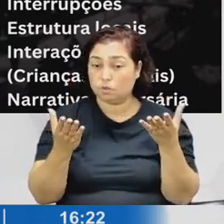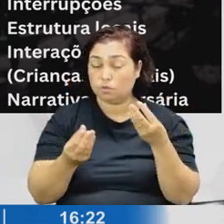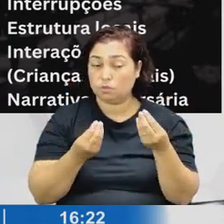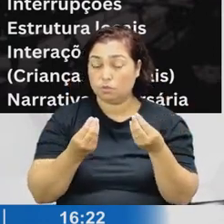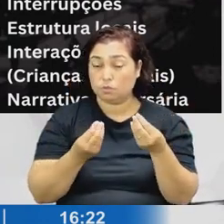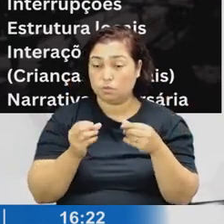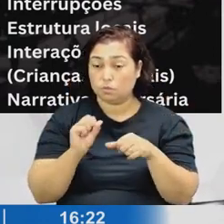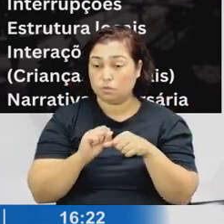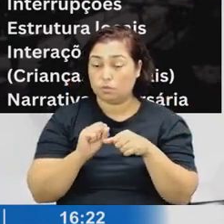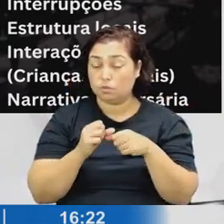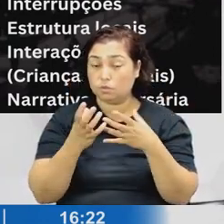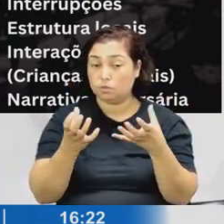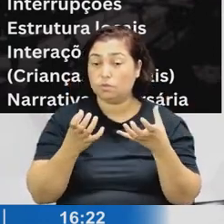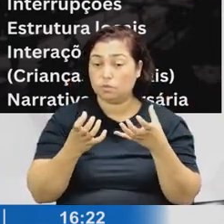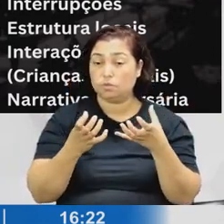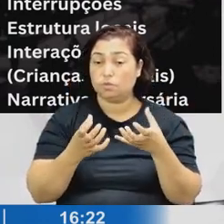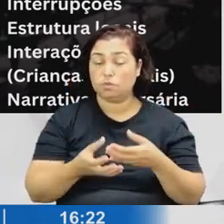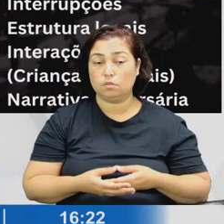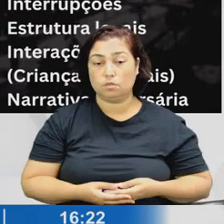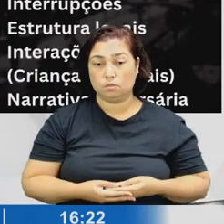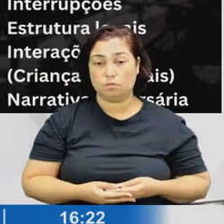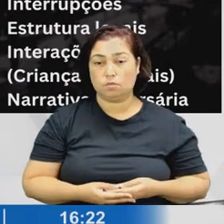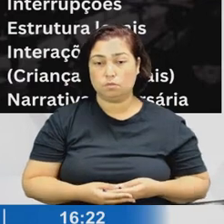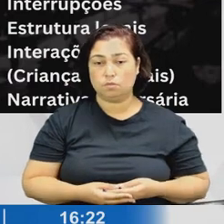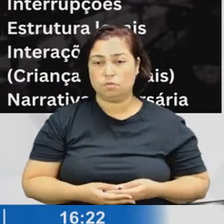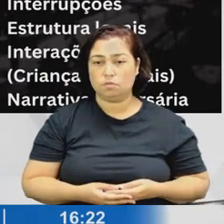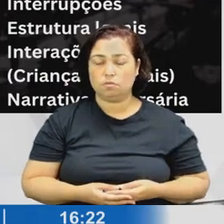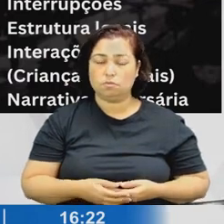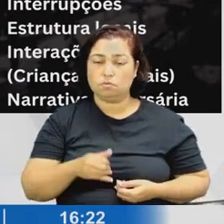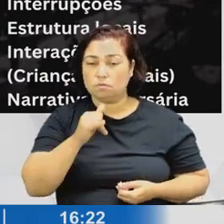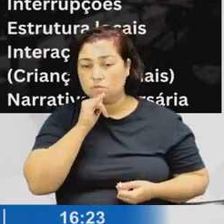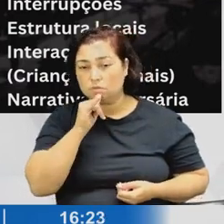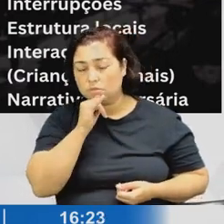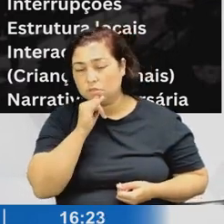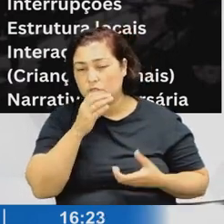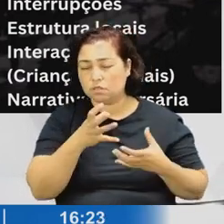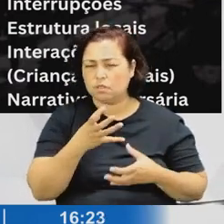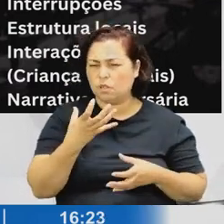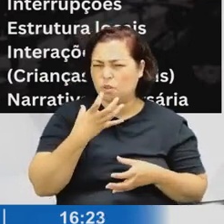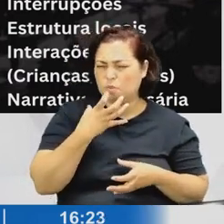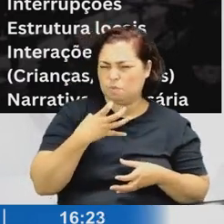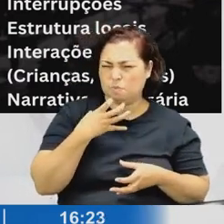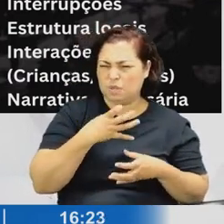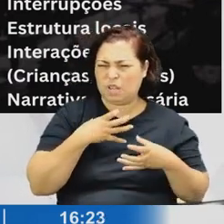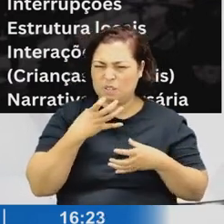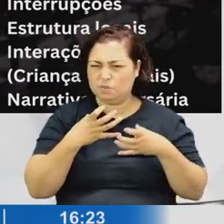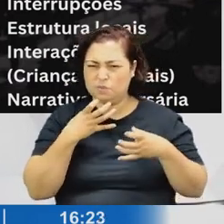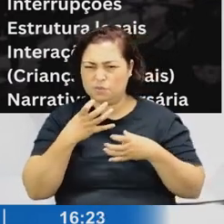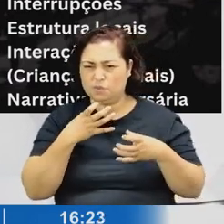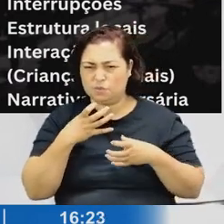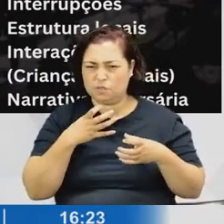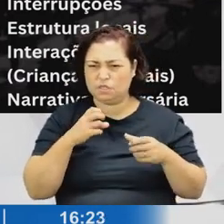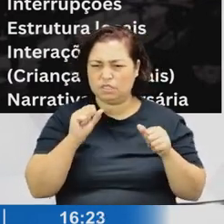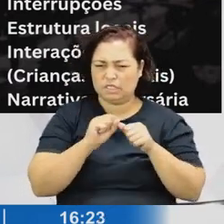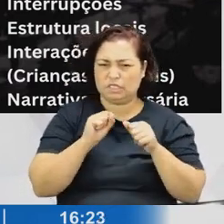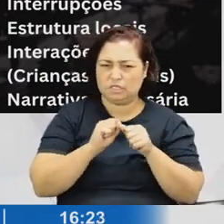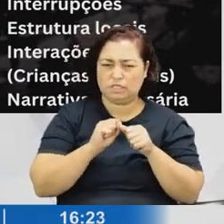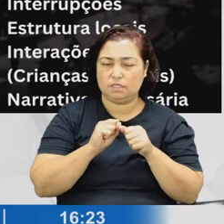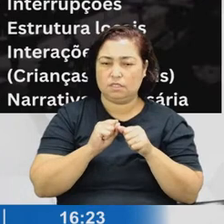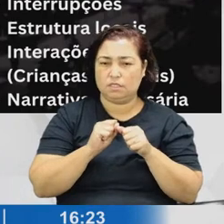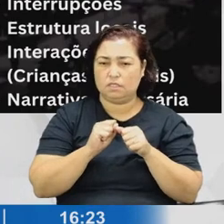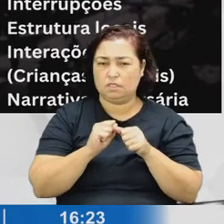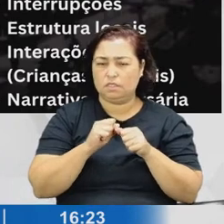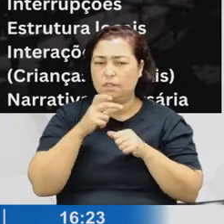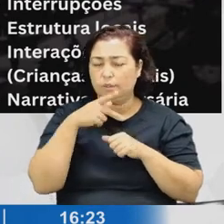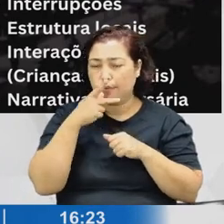passar na percepção que você quer Você tá muito bravo tal não sei o quê Sabe tá muito bravo aí você vai fazer uma vai fazer uma